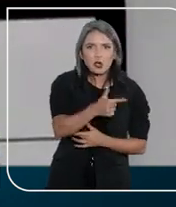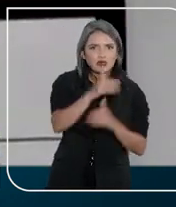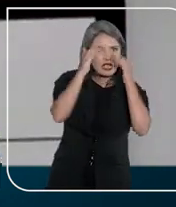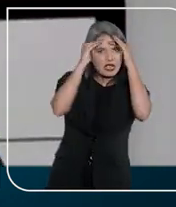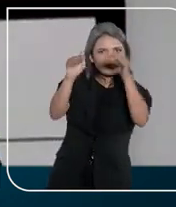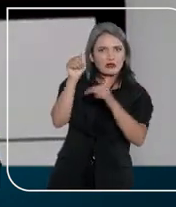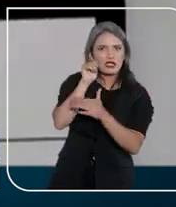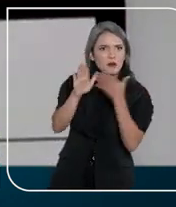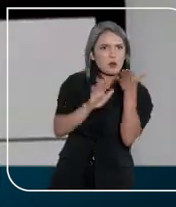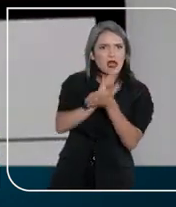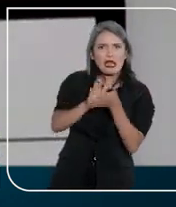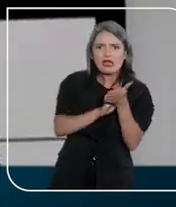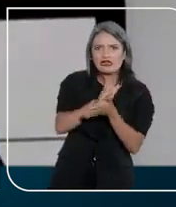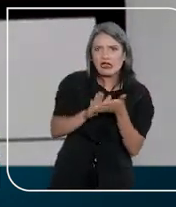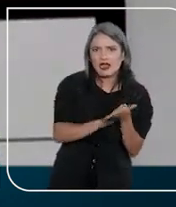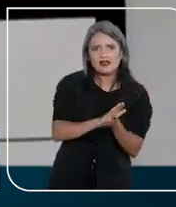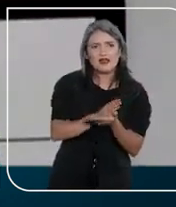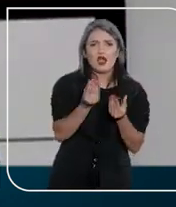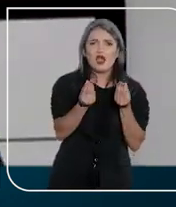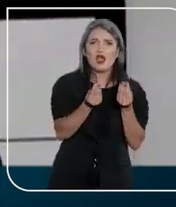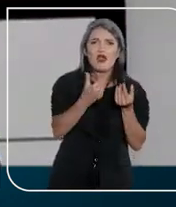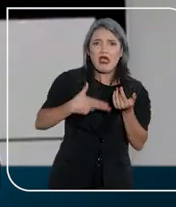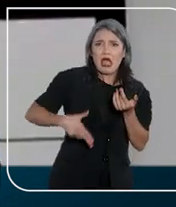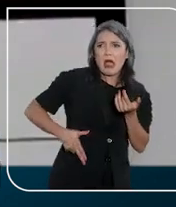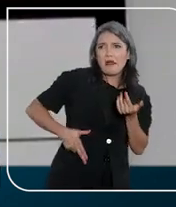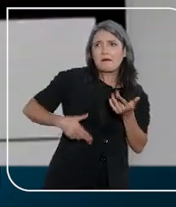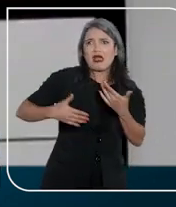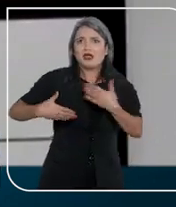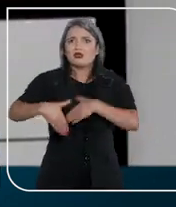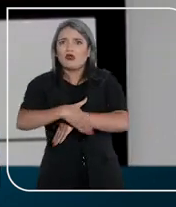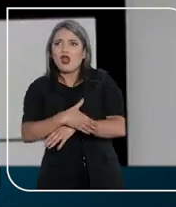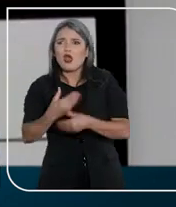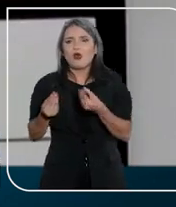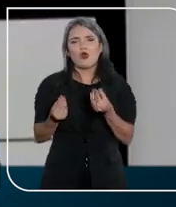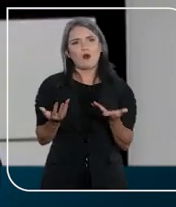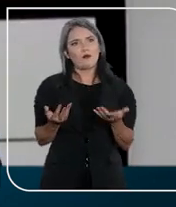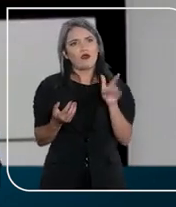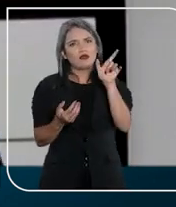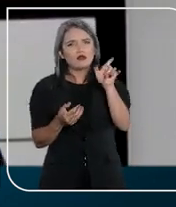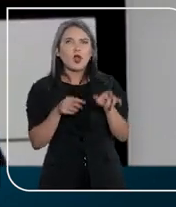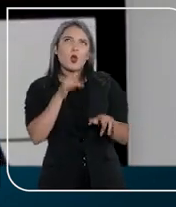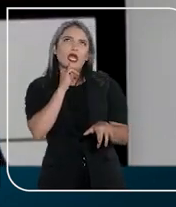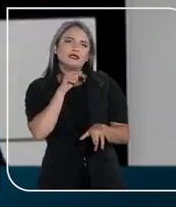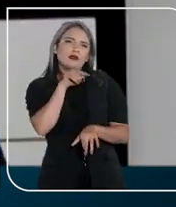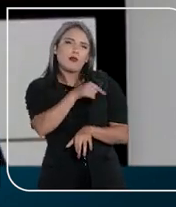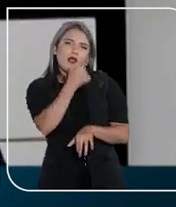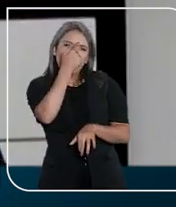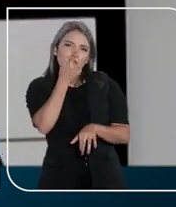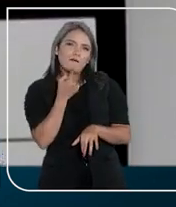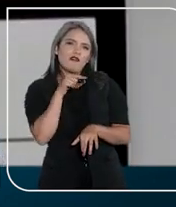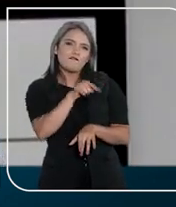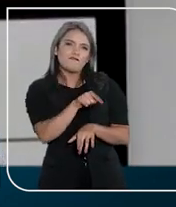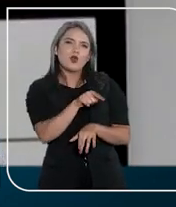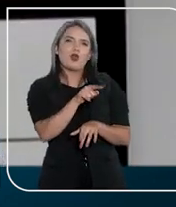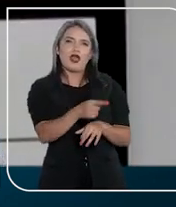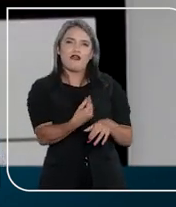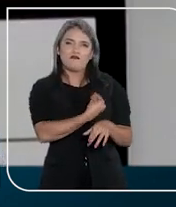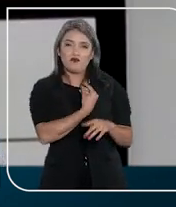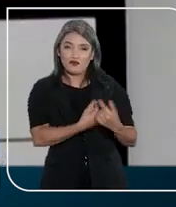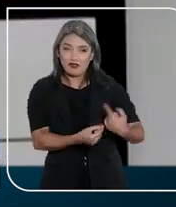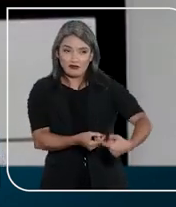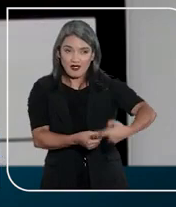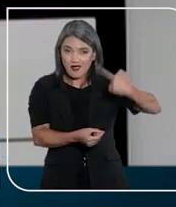policial desse trabalhando na rua com uma arma na mão. Então, se o sujeito tem lá, de repente, uma ficha corrida muito